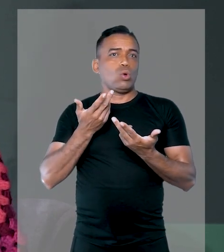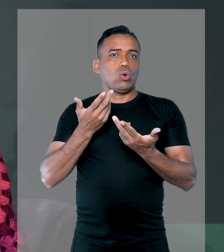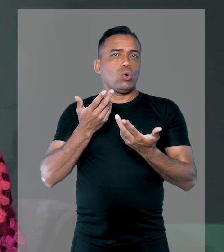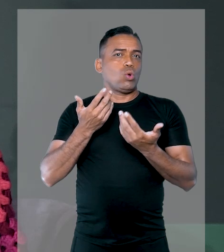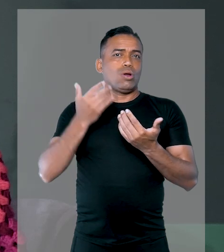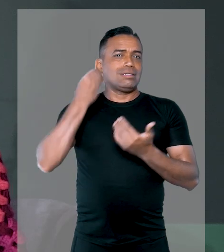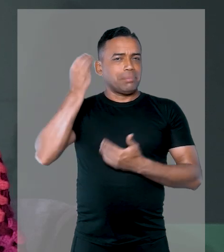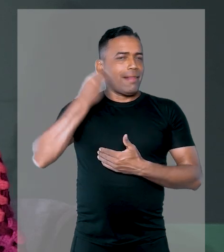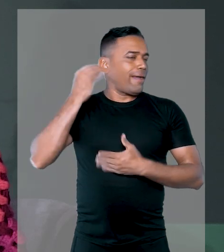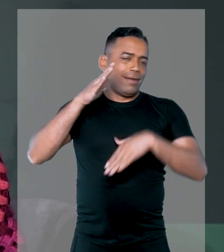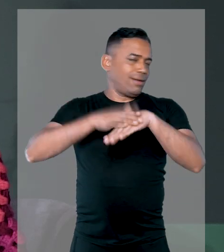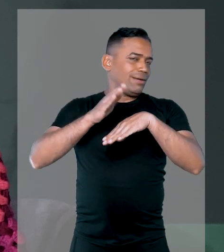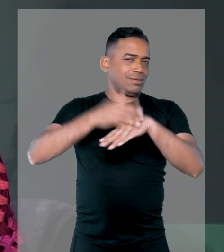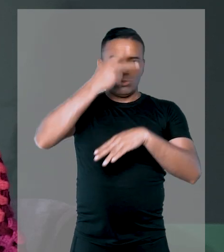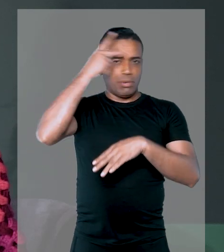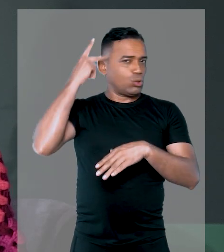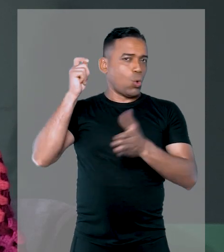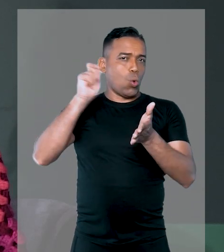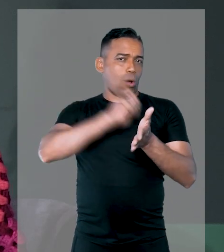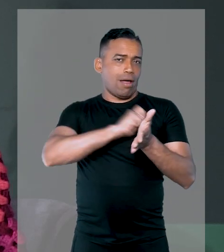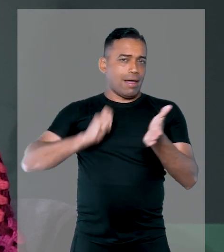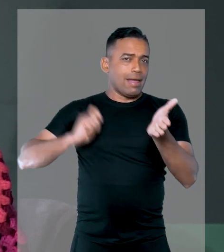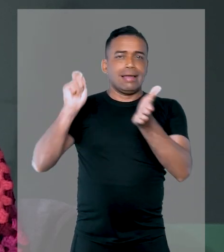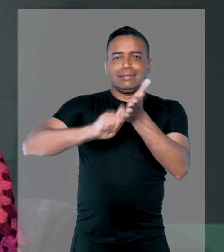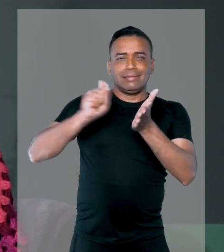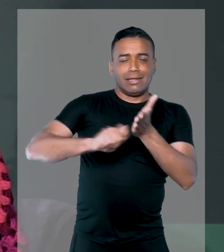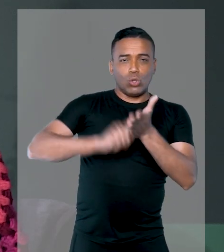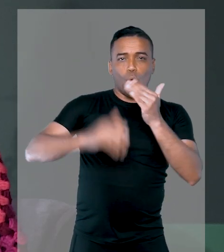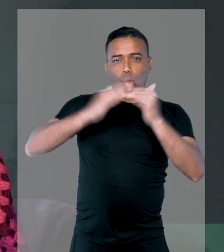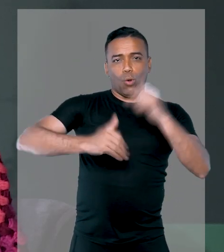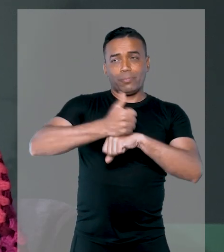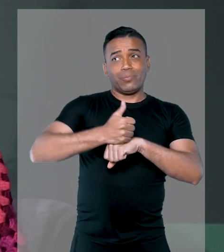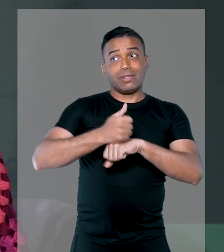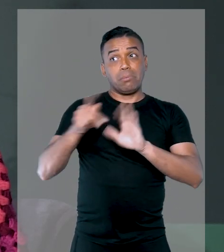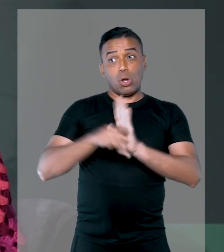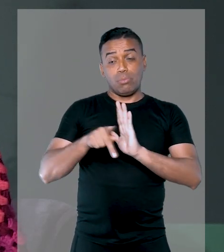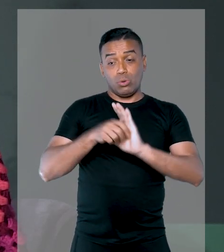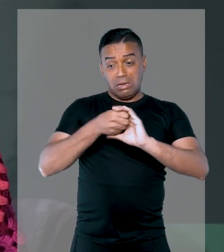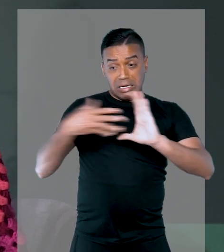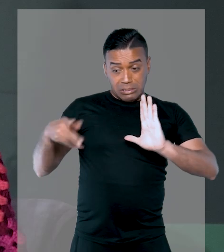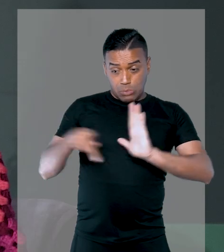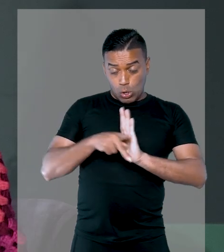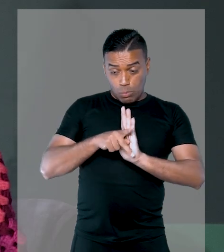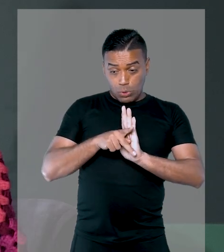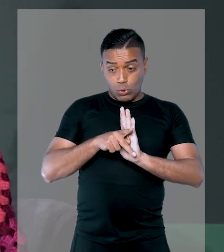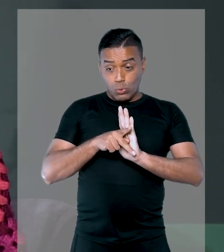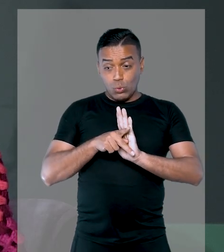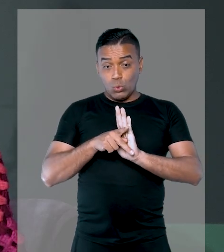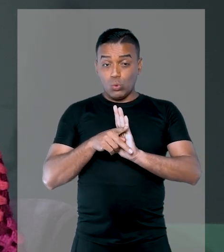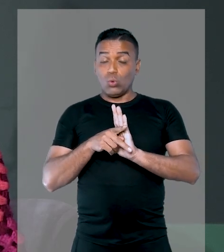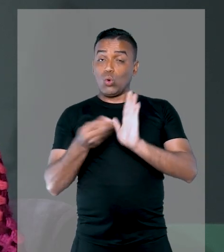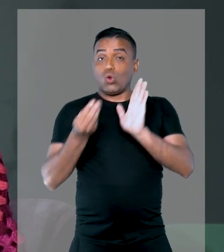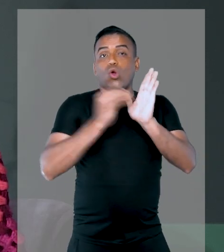escritor. Mas eu acho que diz mais sobre mim nas coisas que eu coloco sobre a minha avó